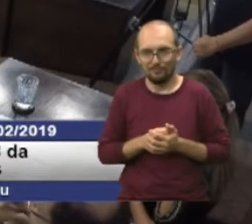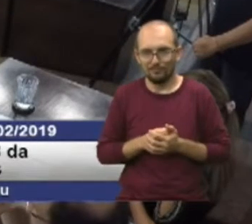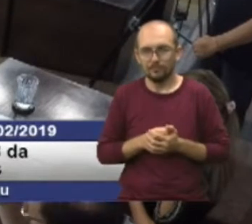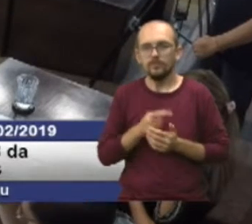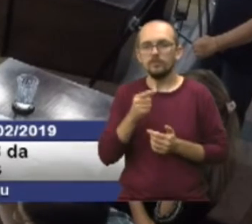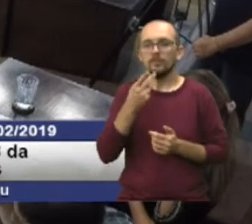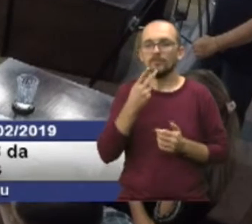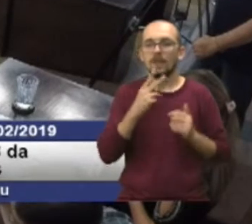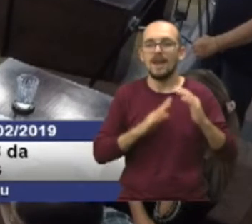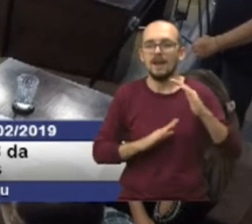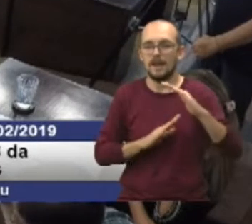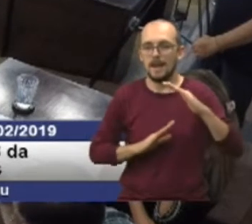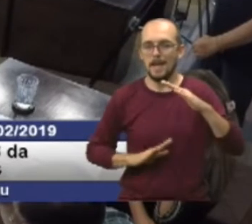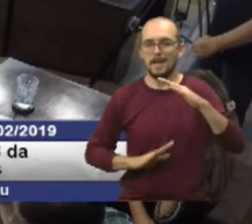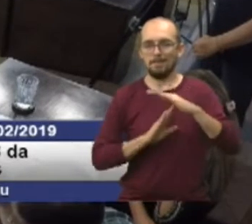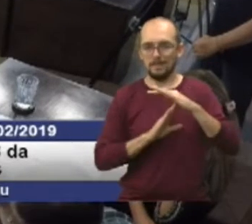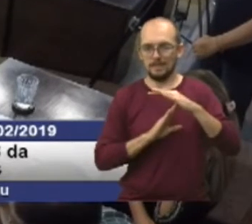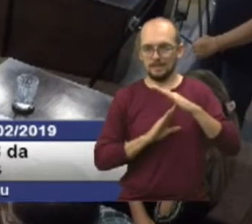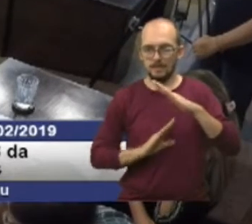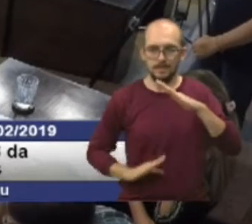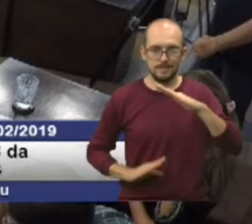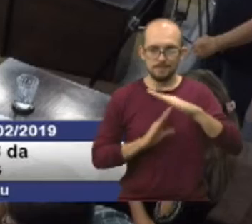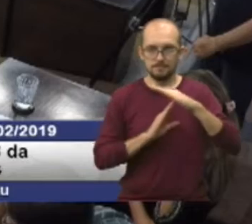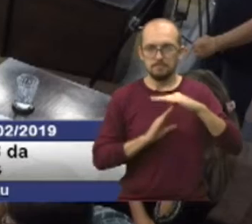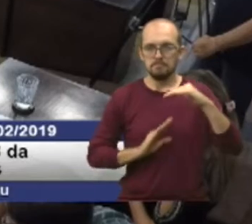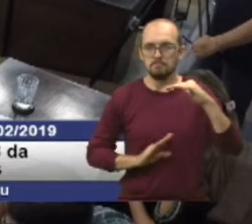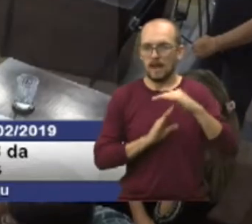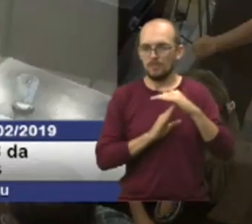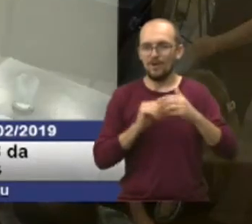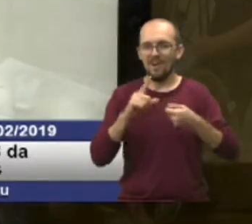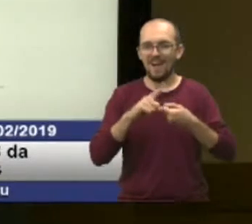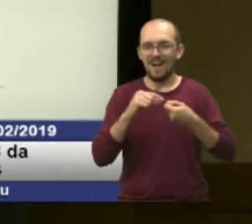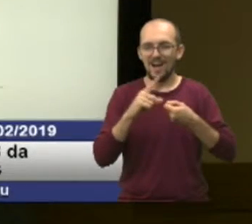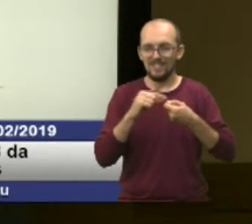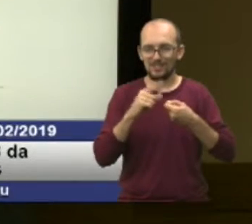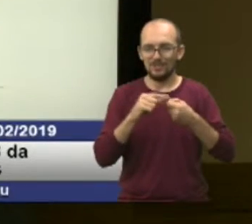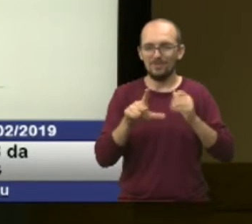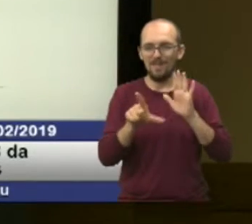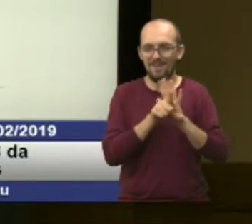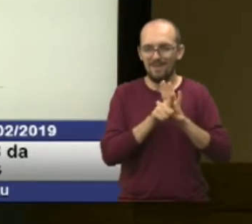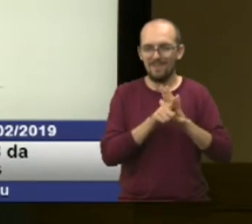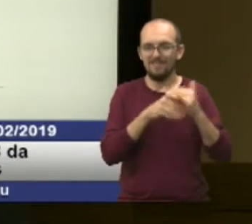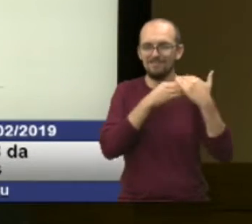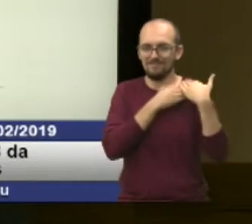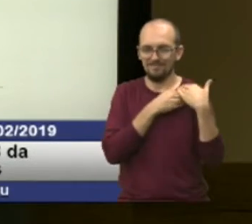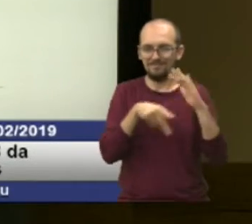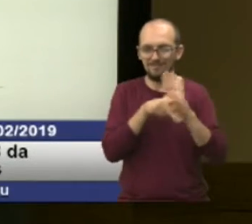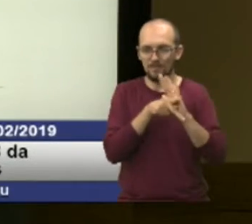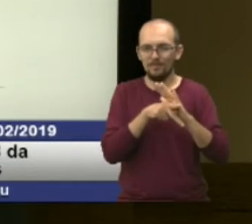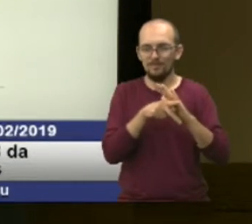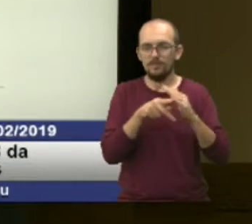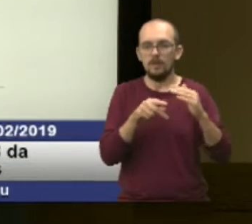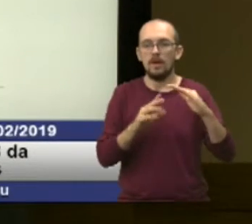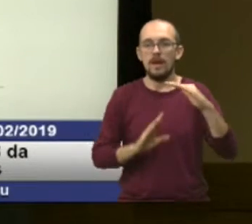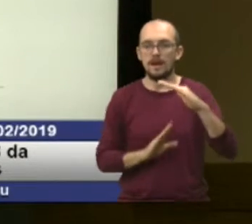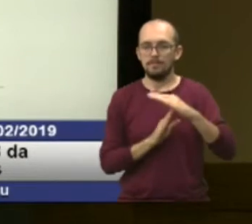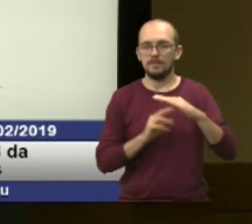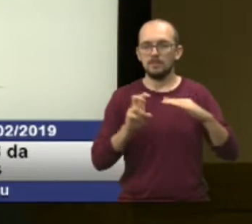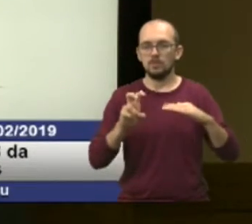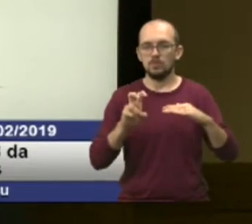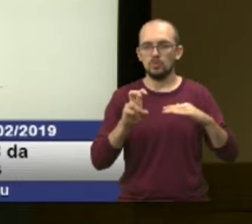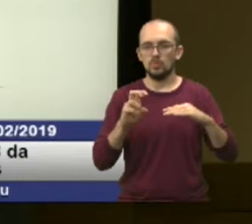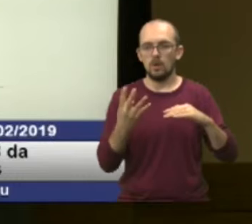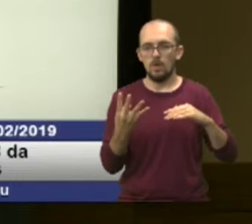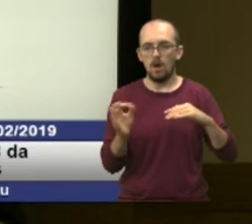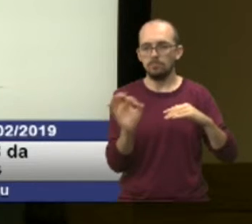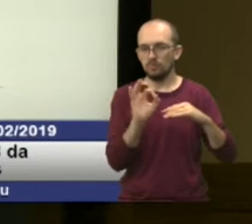O limite, Tito, máximo, conforme o artigo 20 da Lei de Responsabilidade Fiscal, seria 54% da